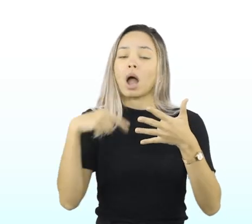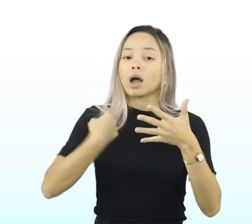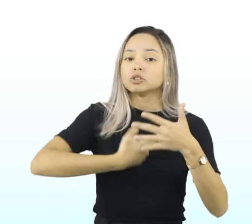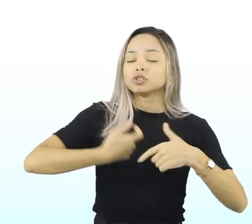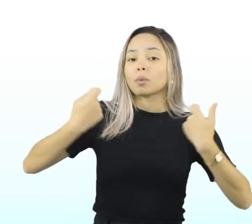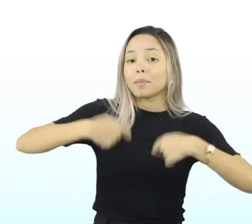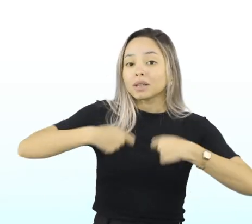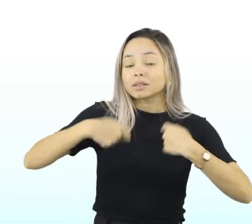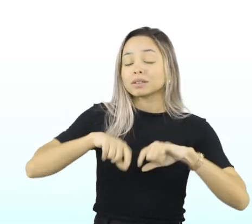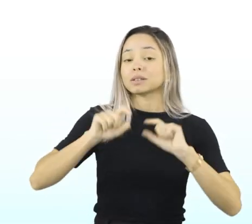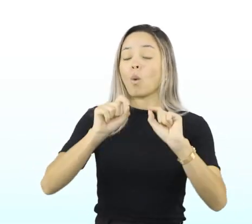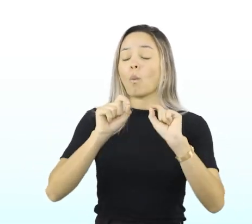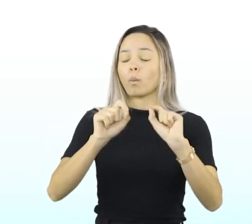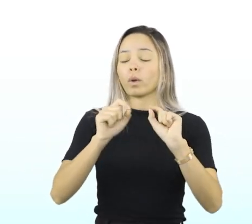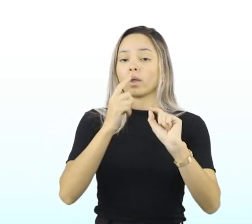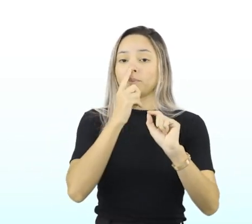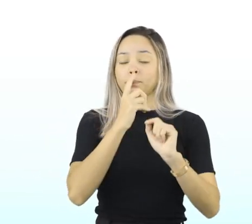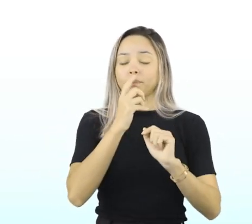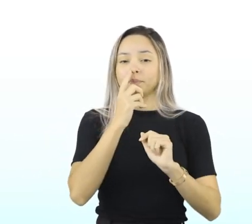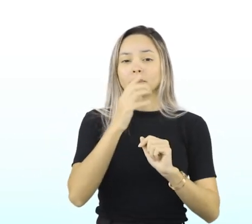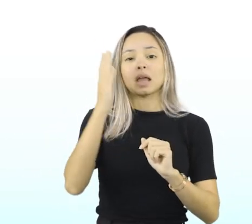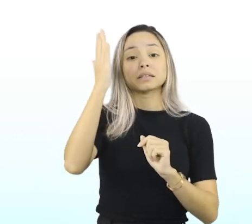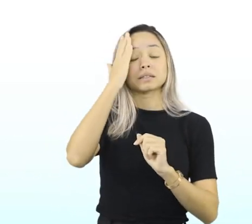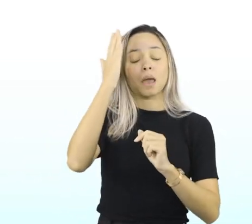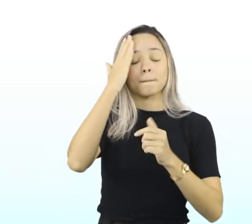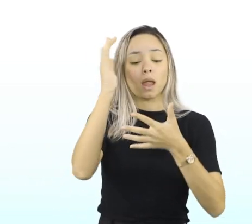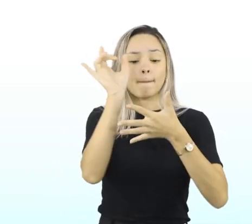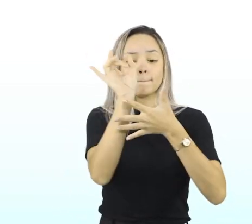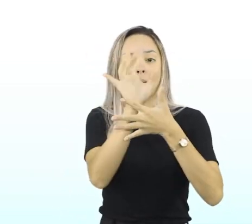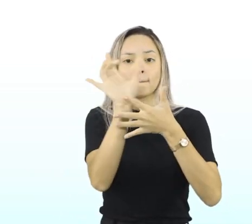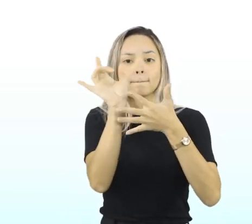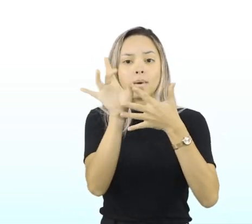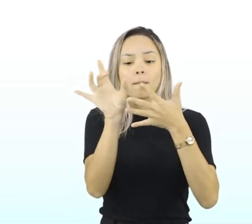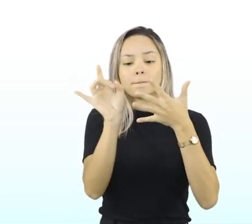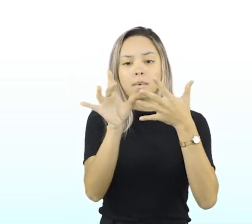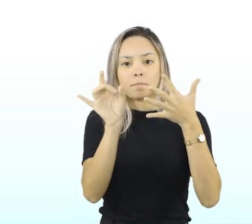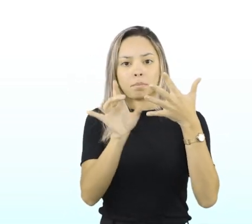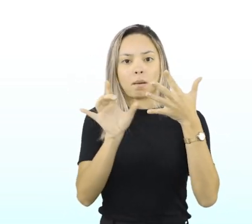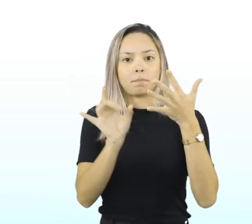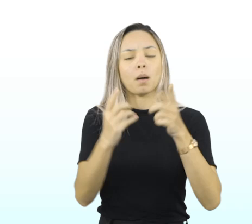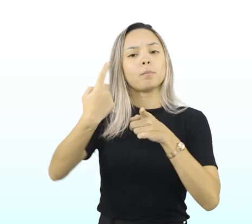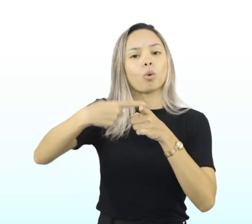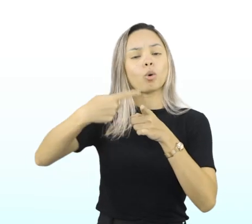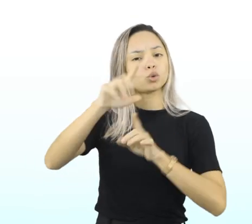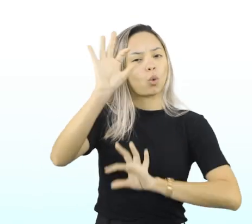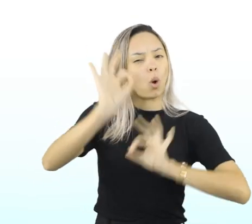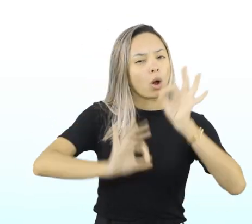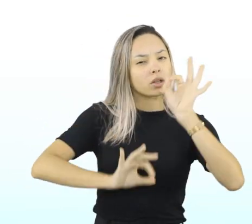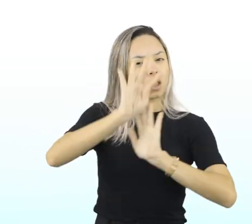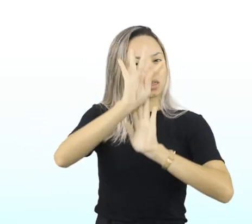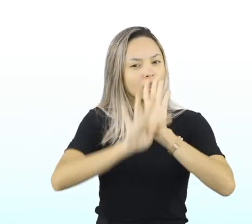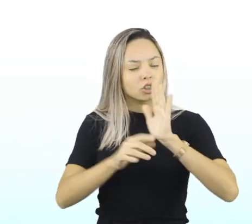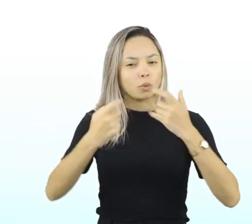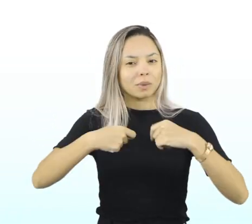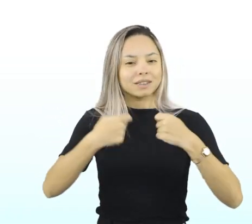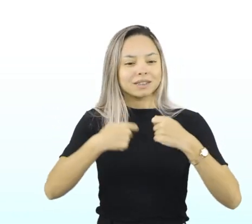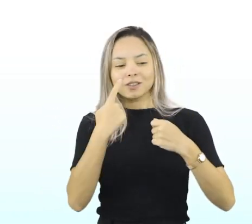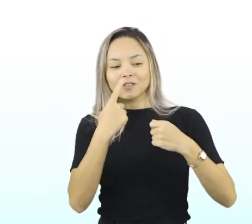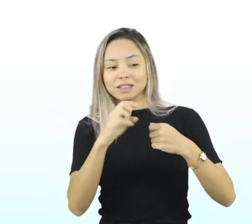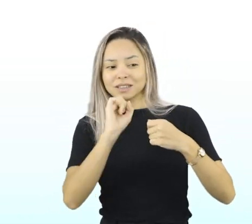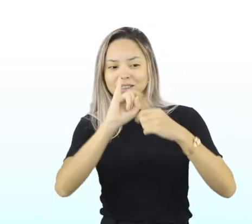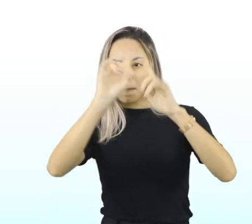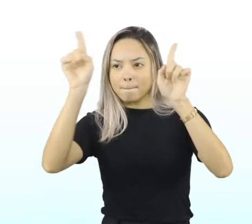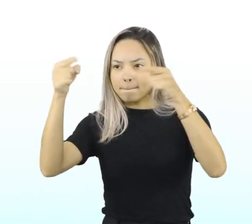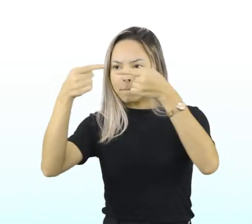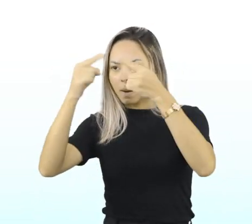competências? Então eu preciso, você, fera, você precisa saber competência por competência, porque à medida que você vai produzindo seu texto, você